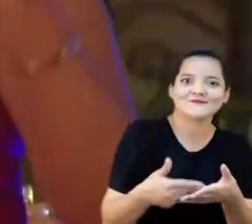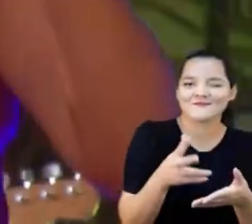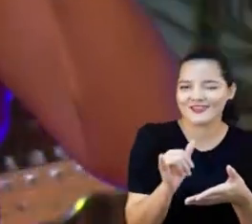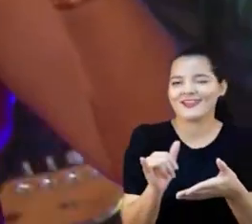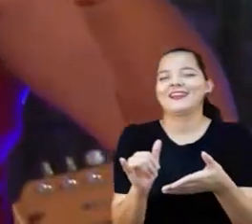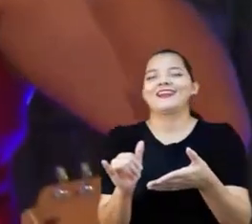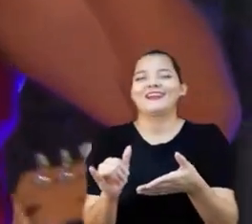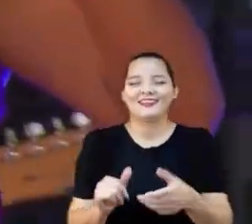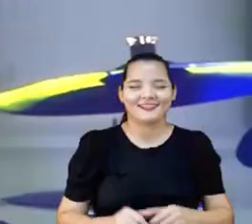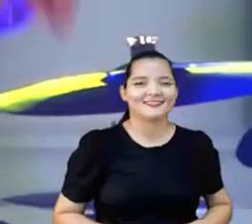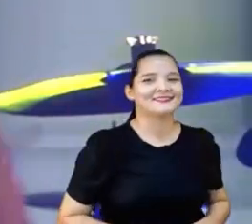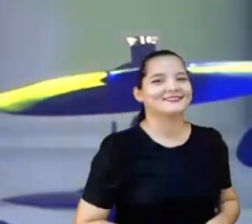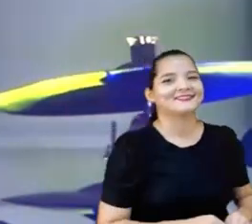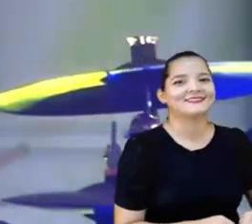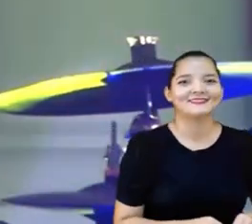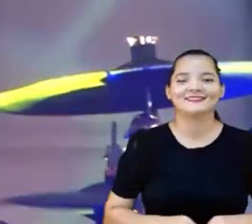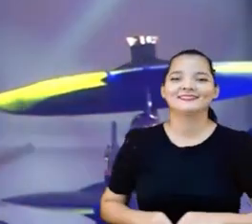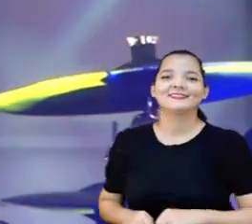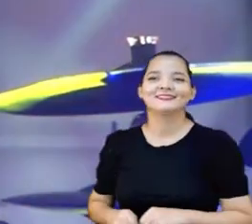vai acontecer.